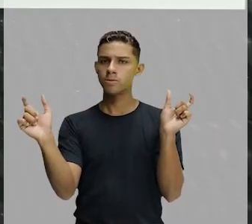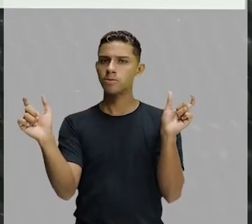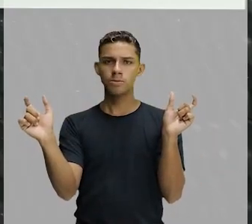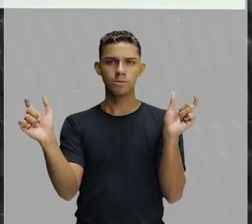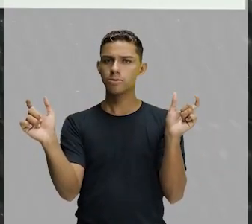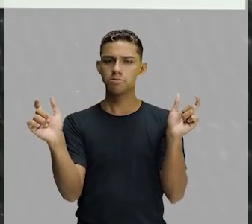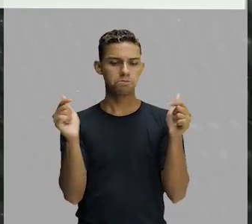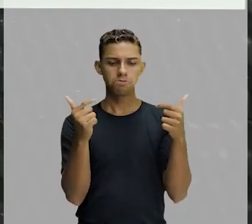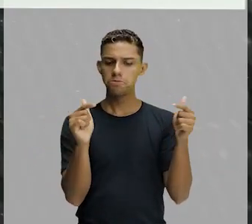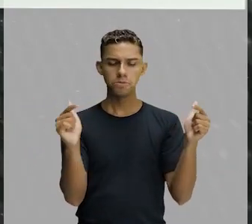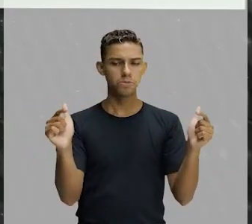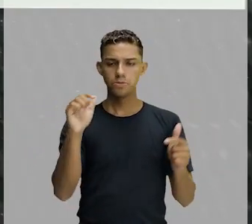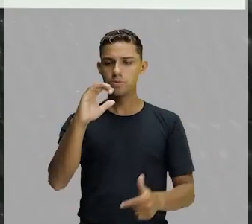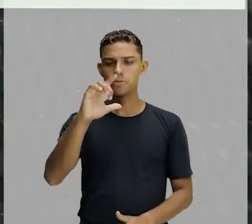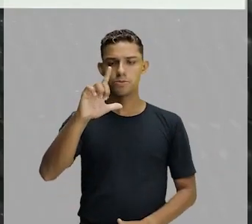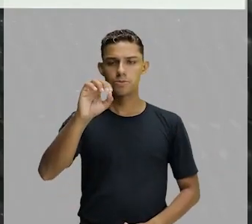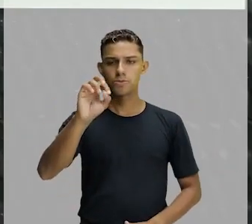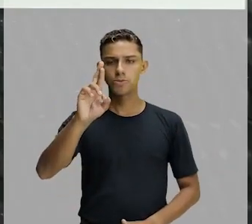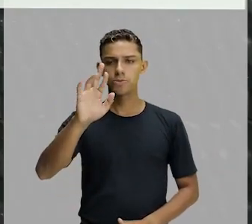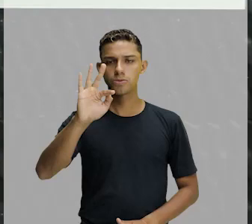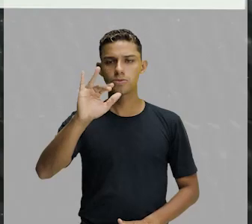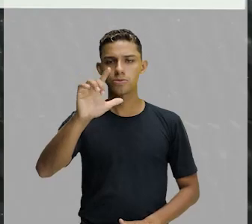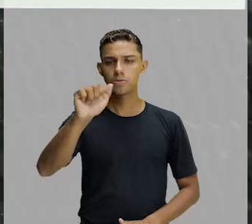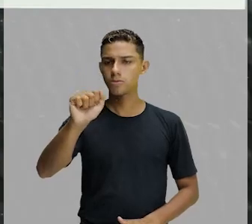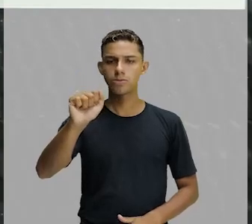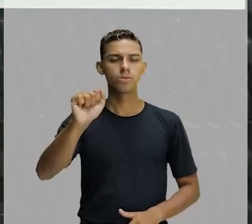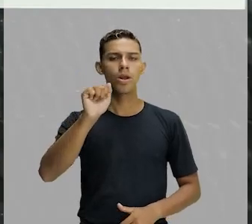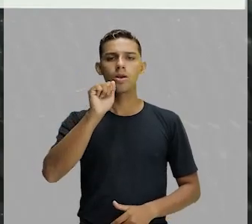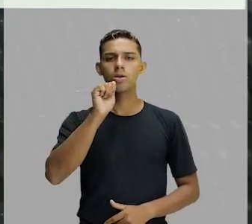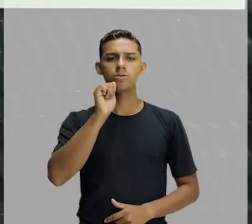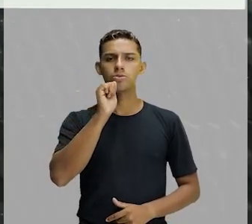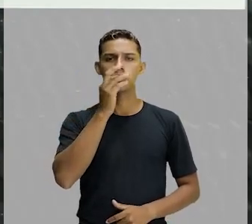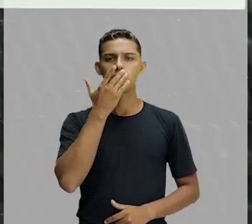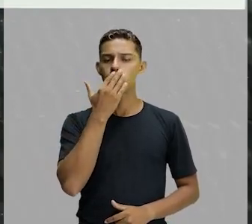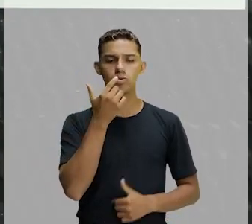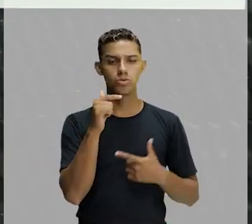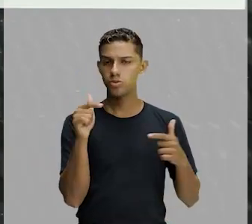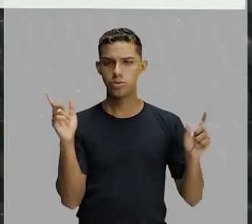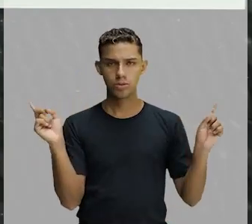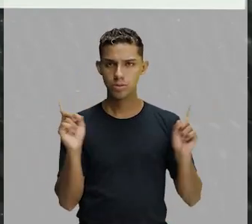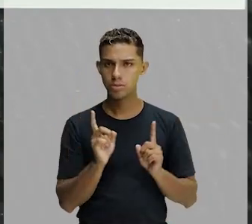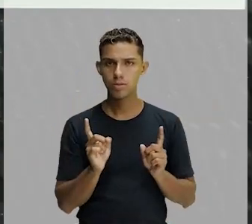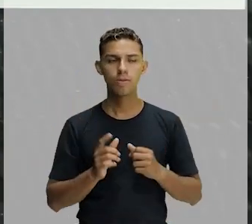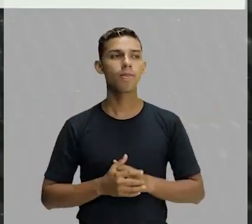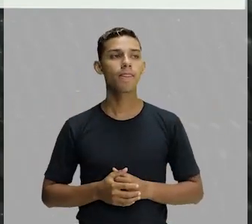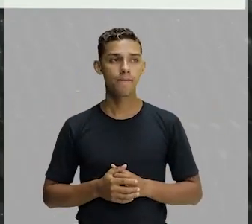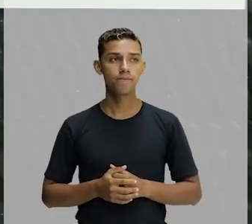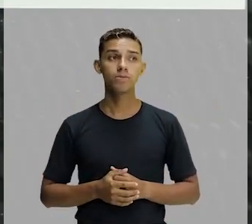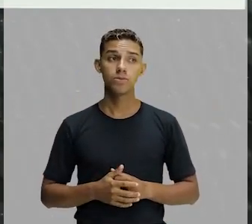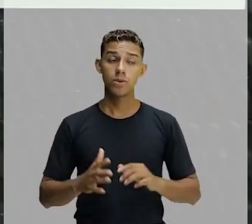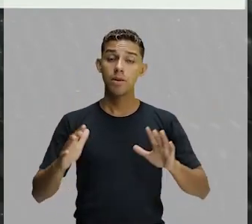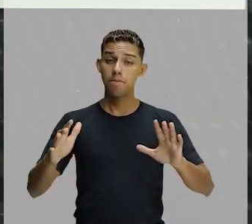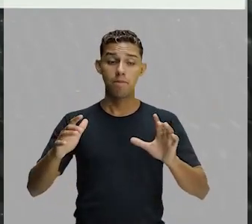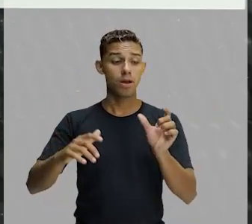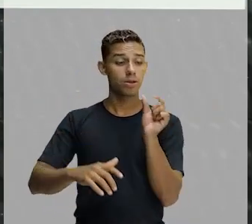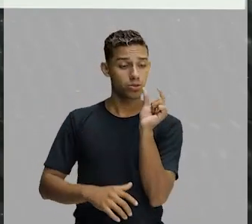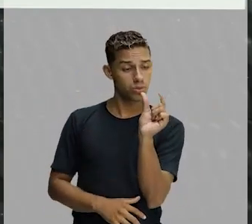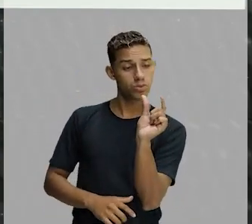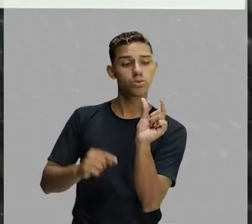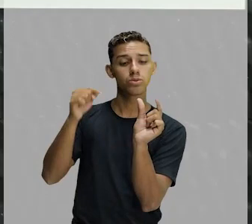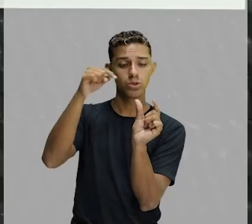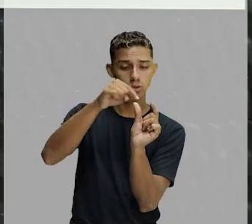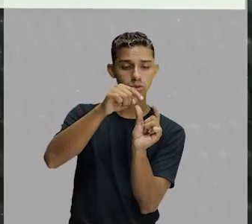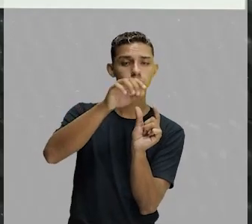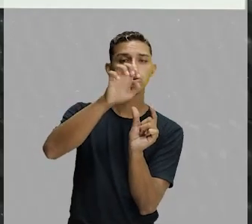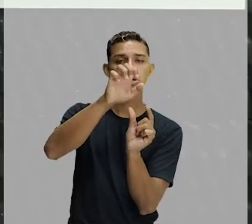tem clorofila. Ela é sem pigmentação. Com exceção das células que formam o estômato.